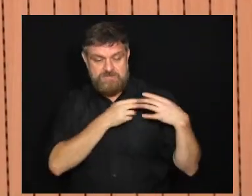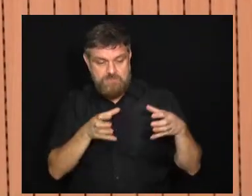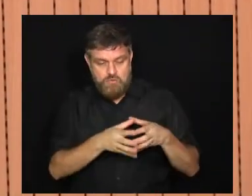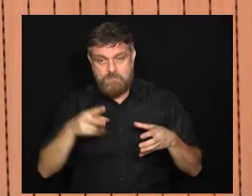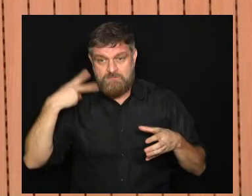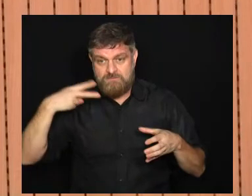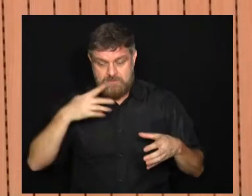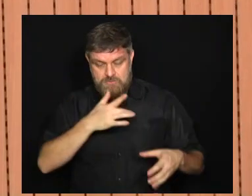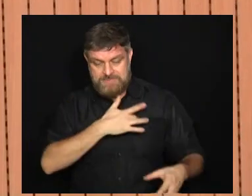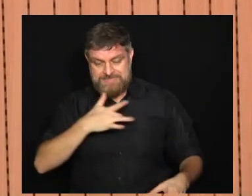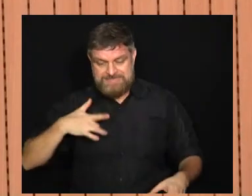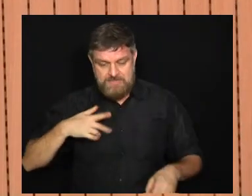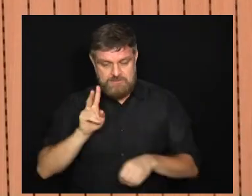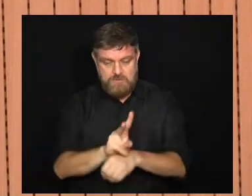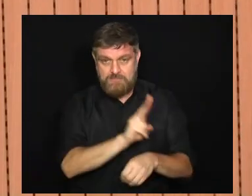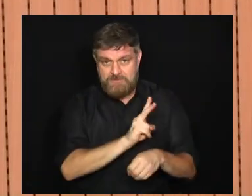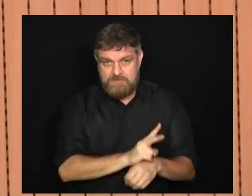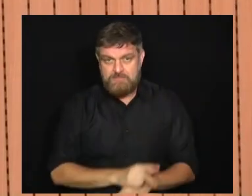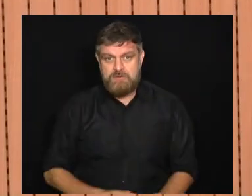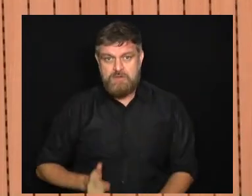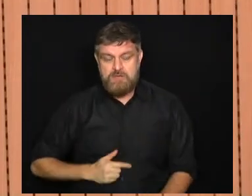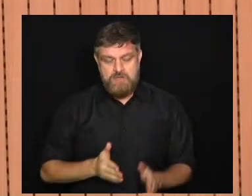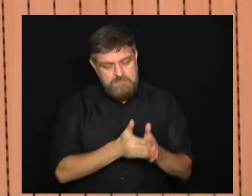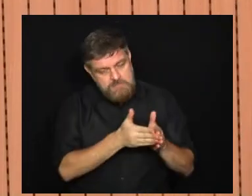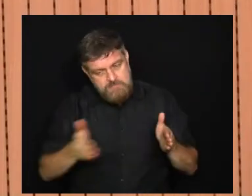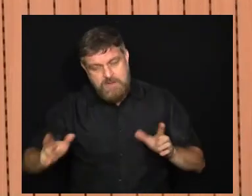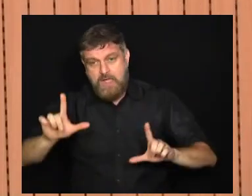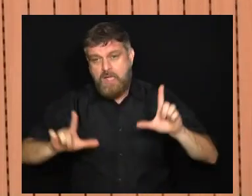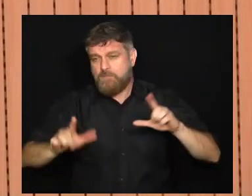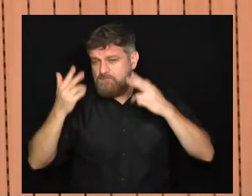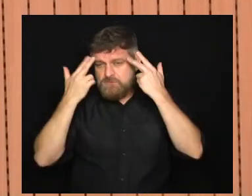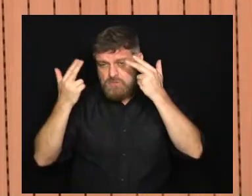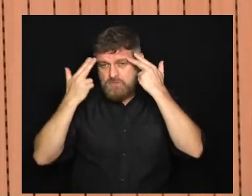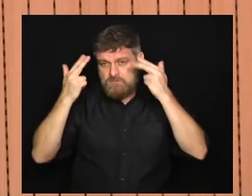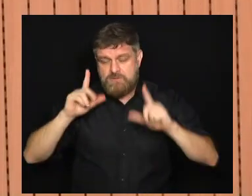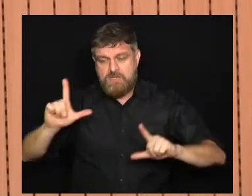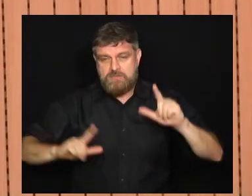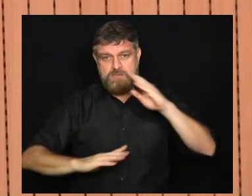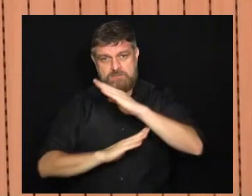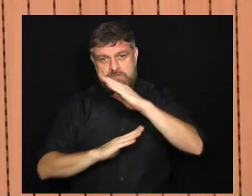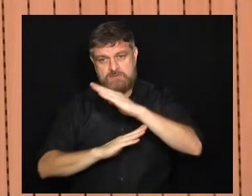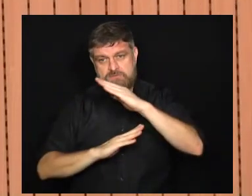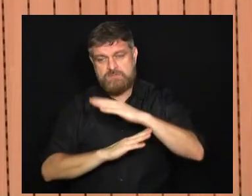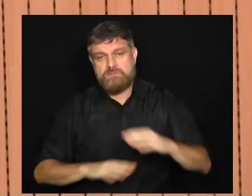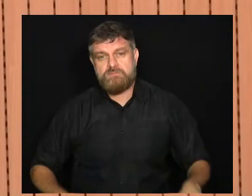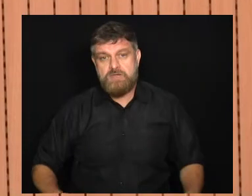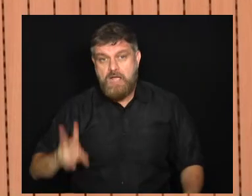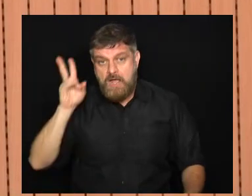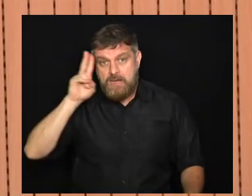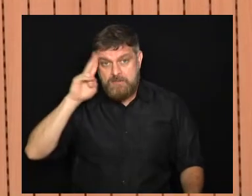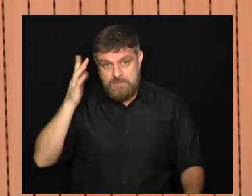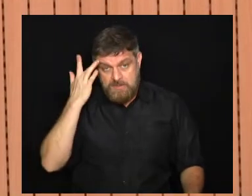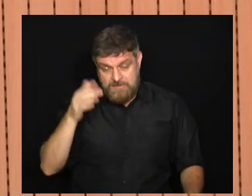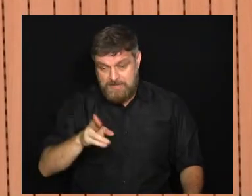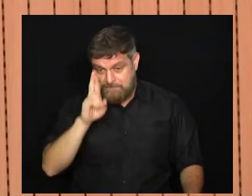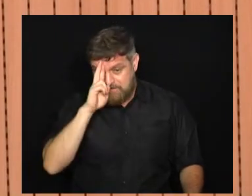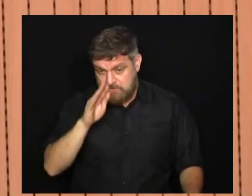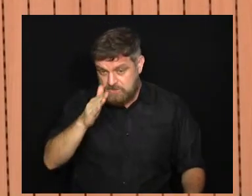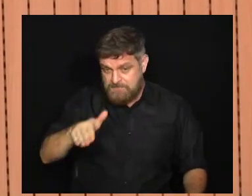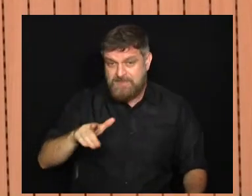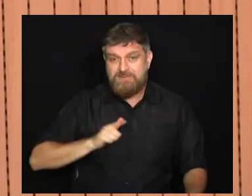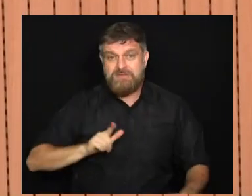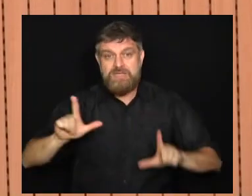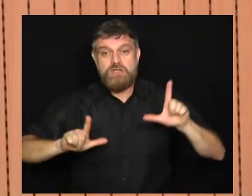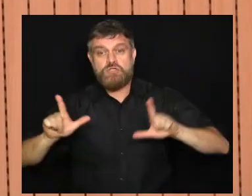comissão. Portanto, você segue com a programação normal aqui na TV Câmara Campinas, lembrando que amanhã, ao 12h30, tem